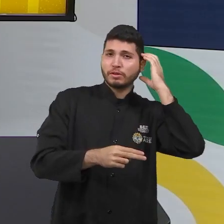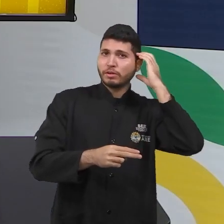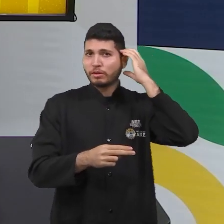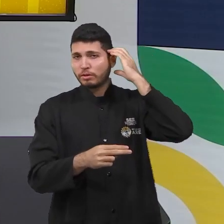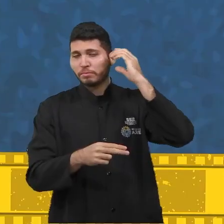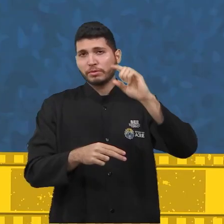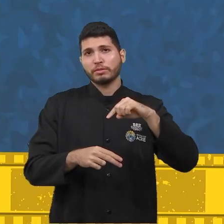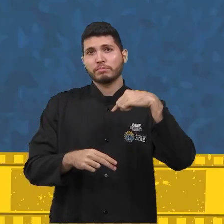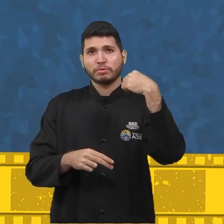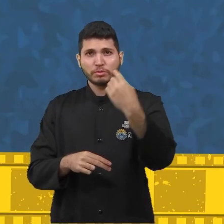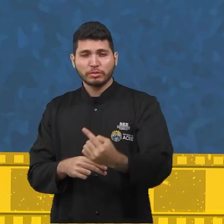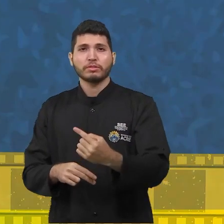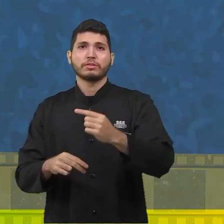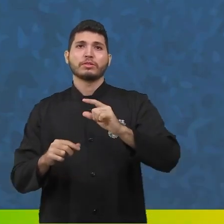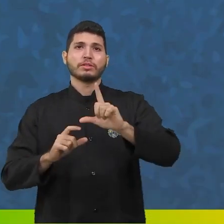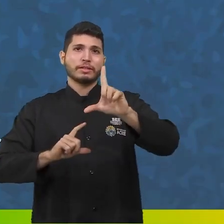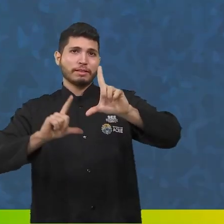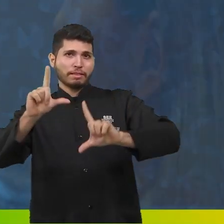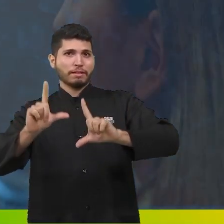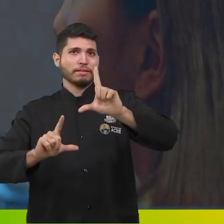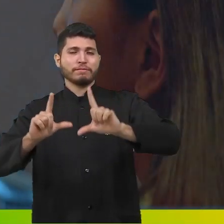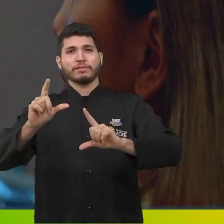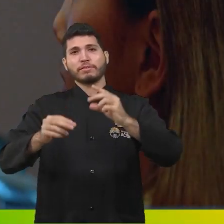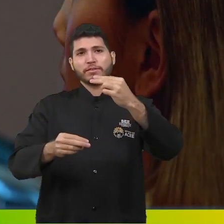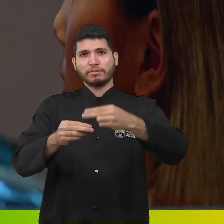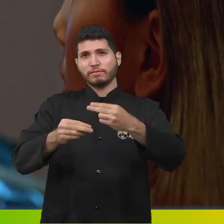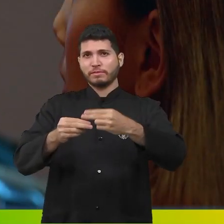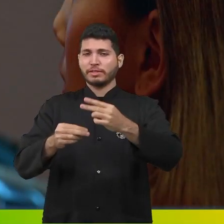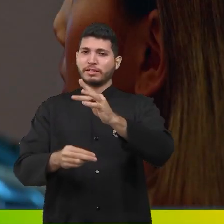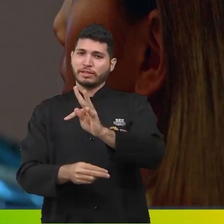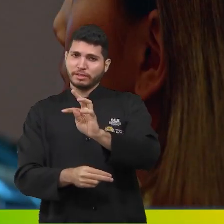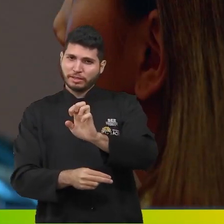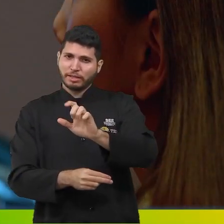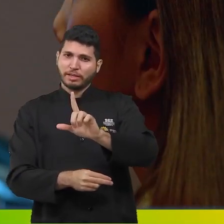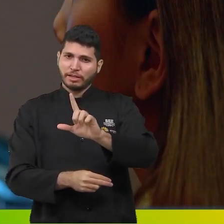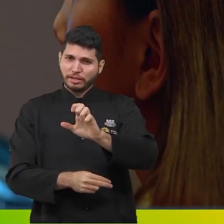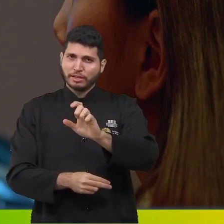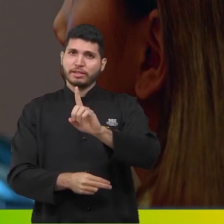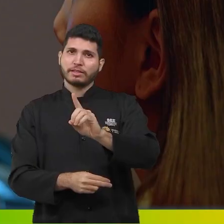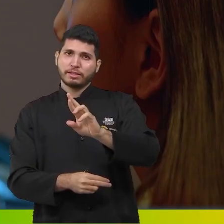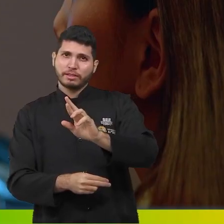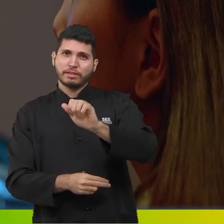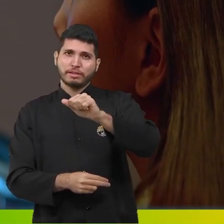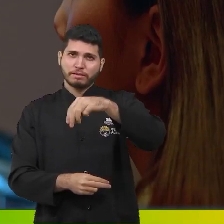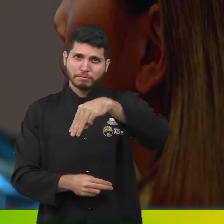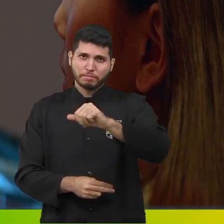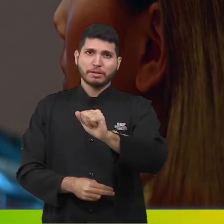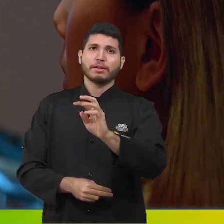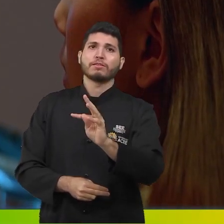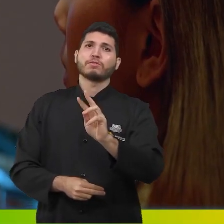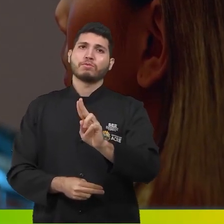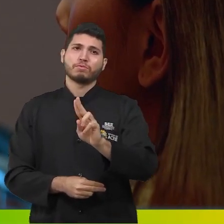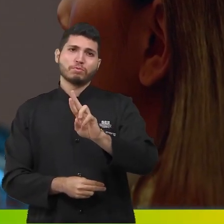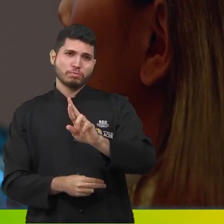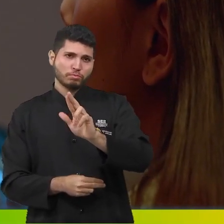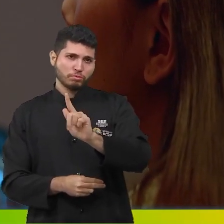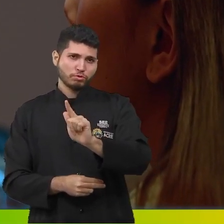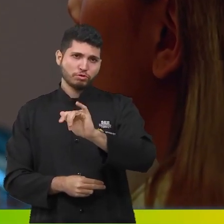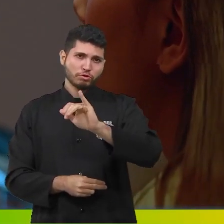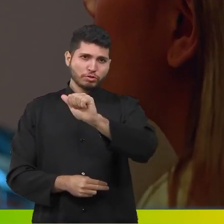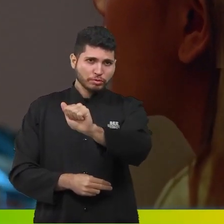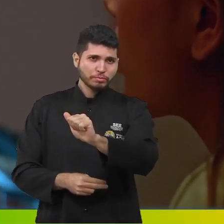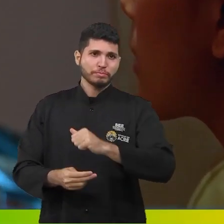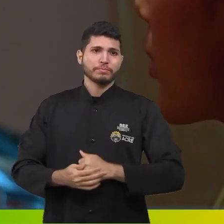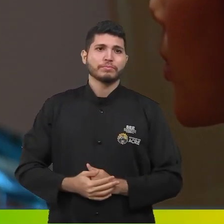teledramaturgia. Voltando aqui para a nossa aula, vamos entender aqui o principal formato, que é